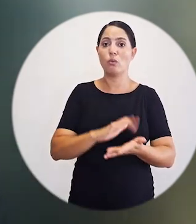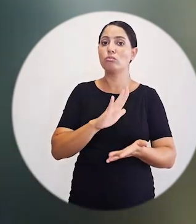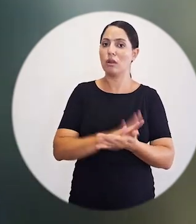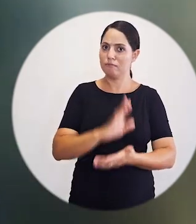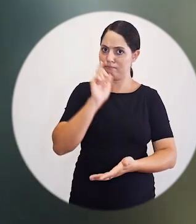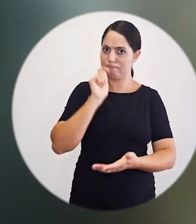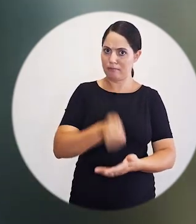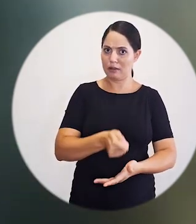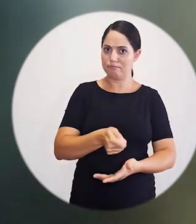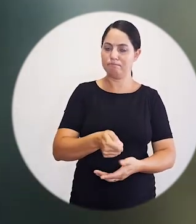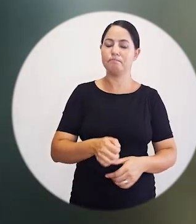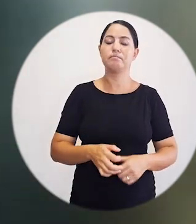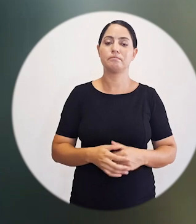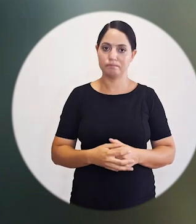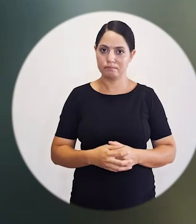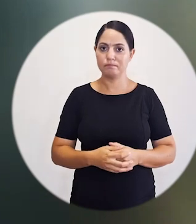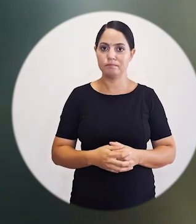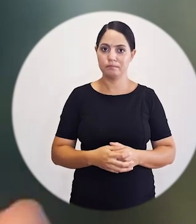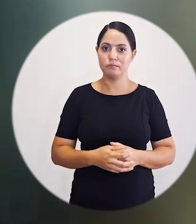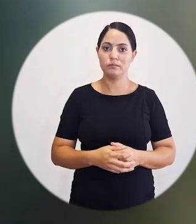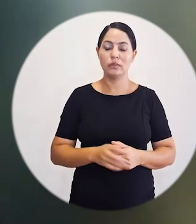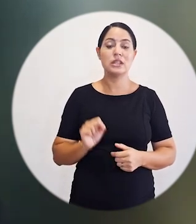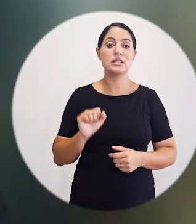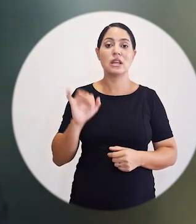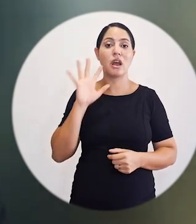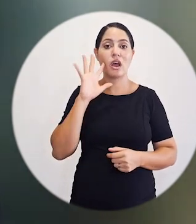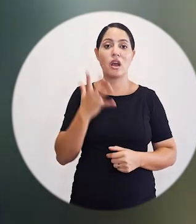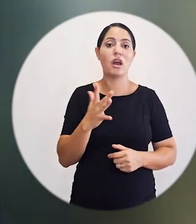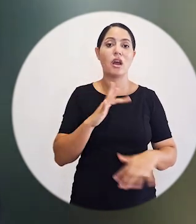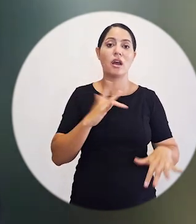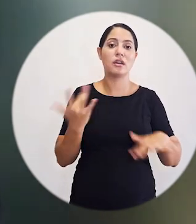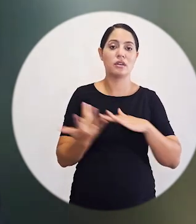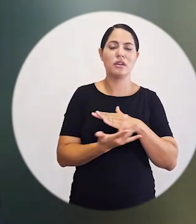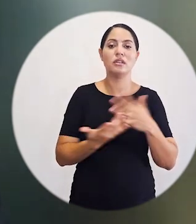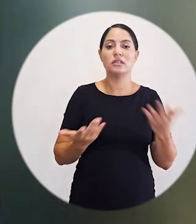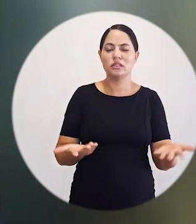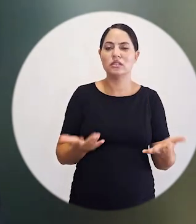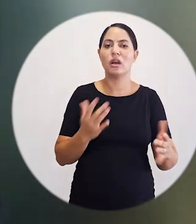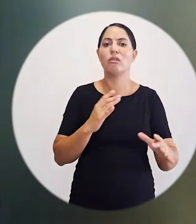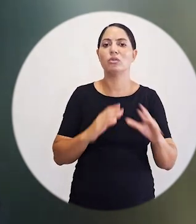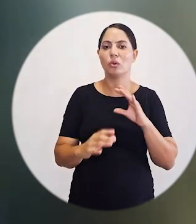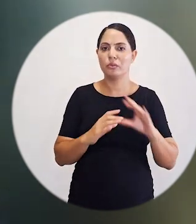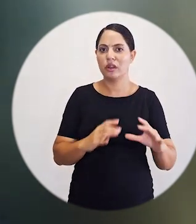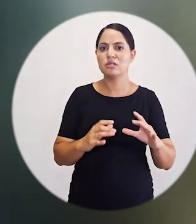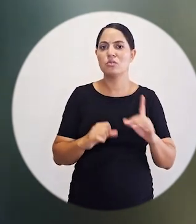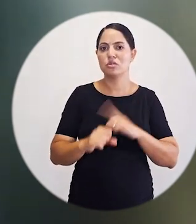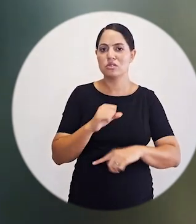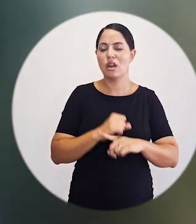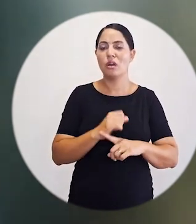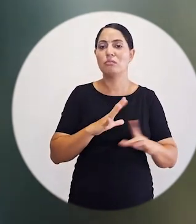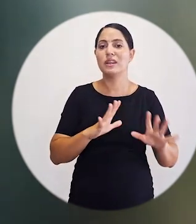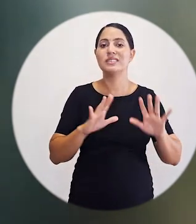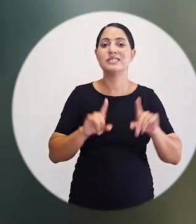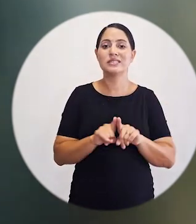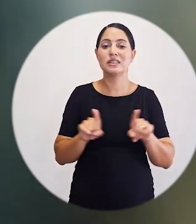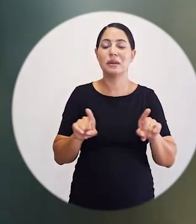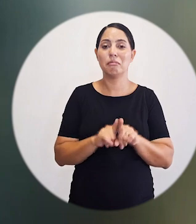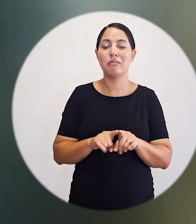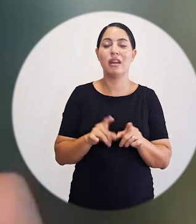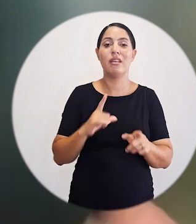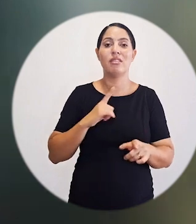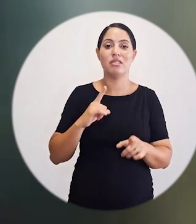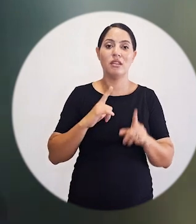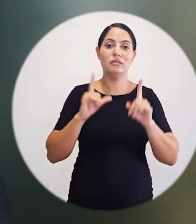anos de reclusão, além de multa, se for cometido, por exemplo, através de um meio de comunicação social. Então, essa